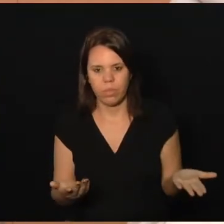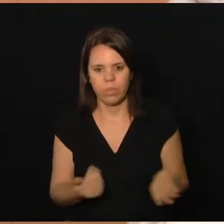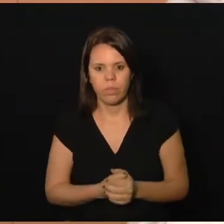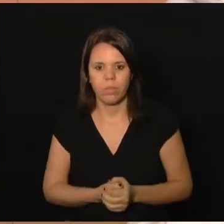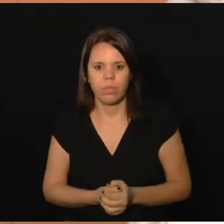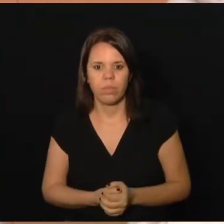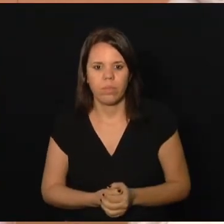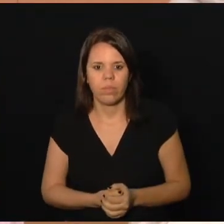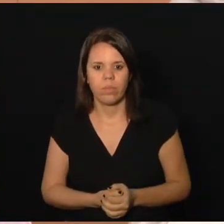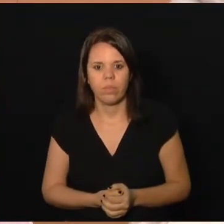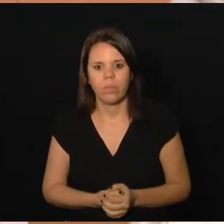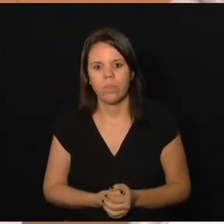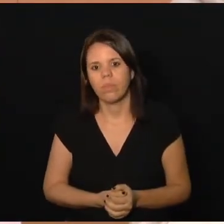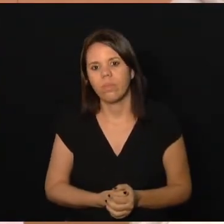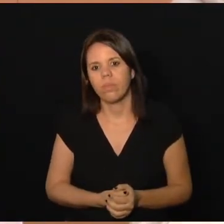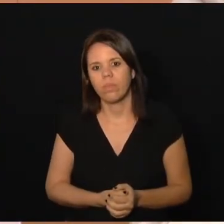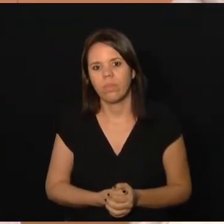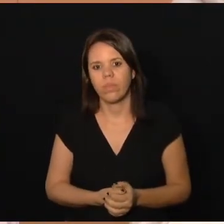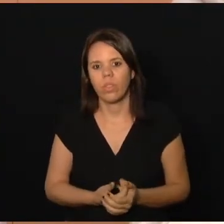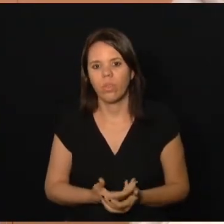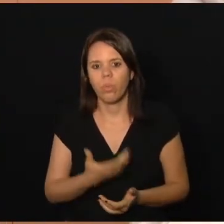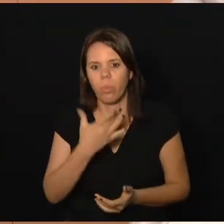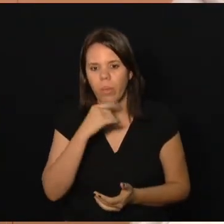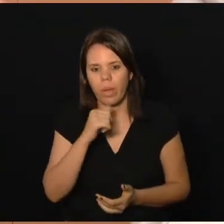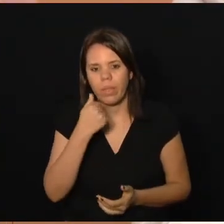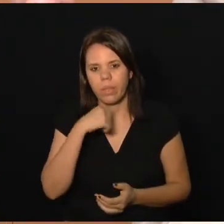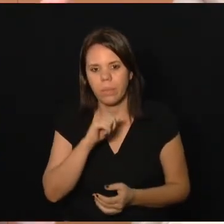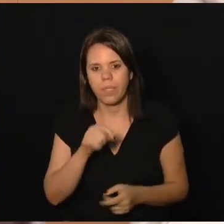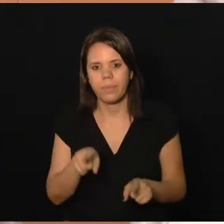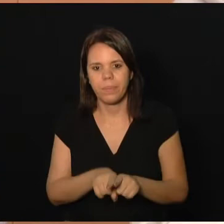da autoridade paterna, materna,